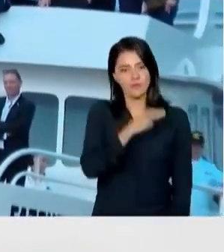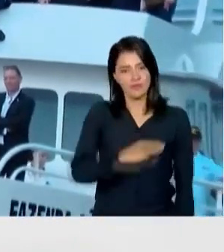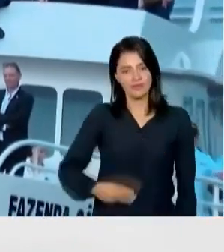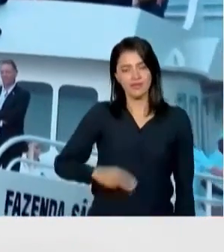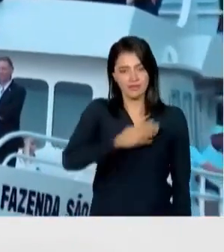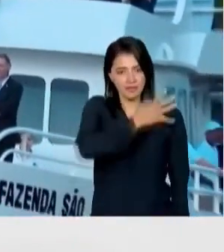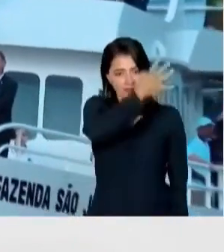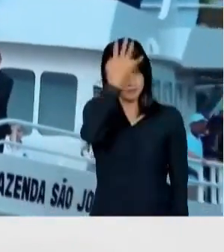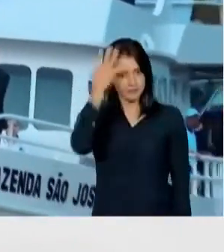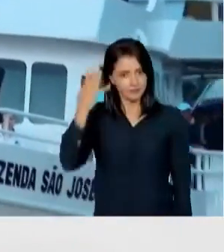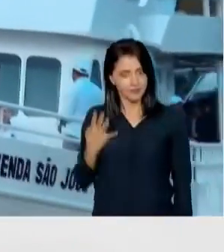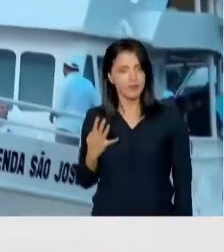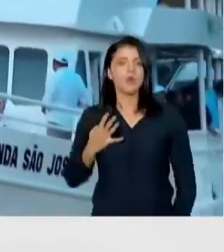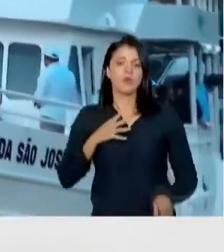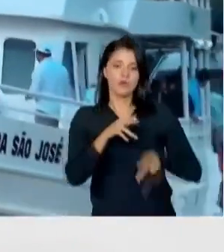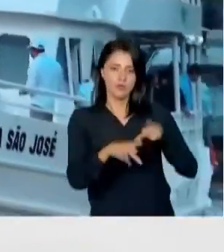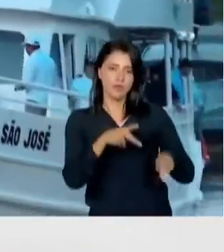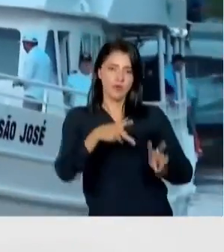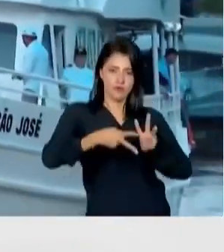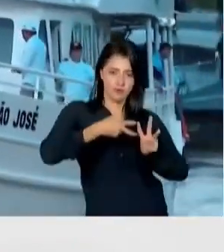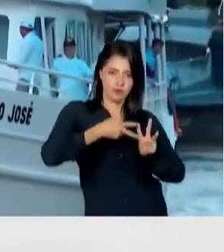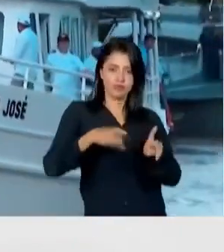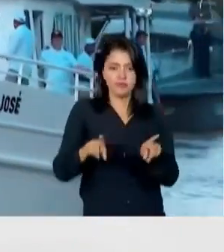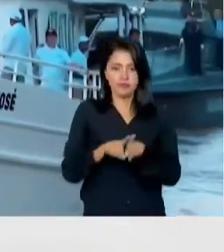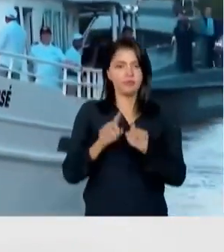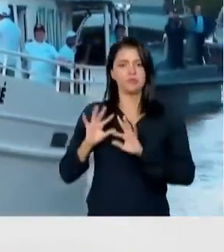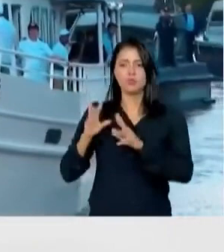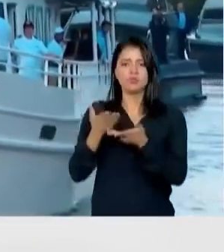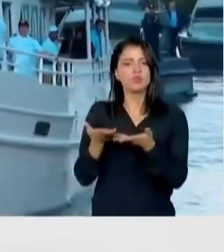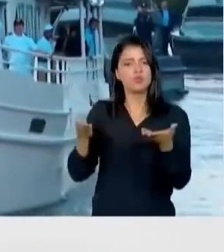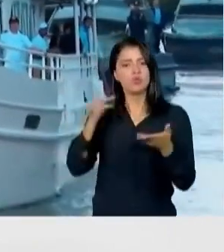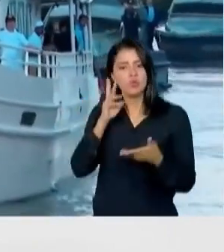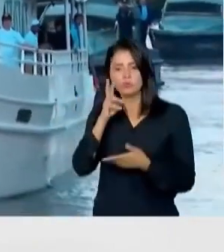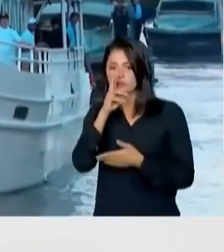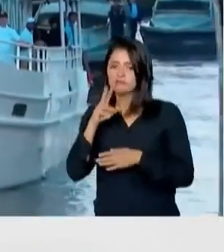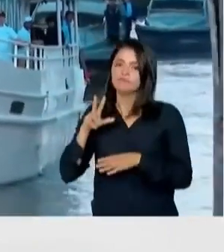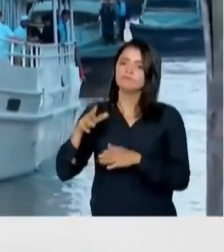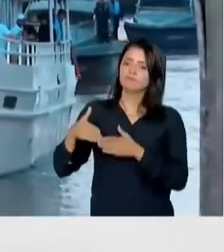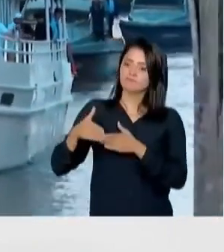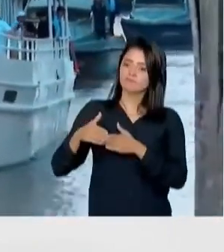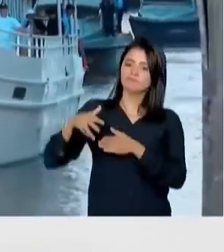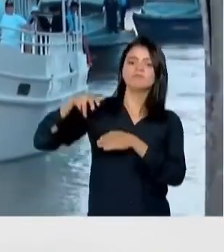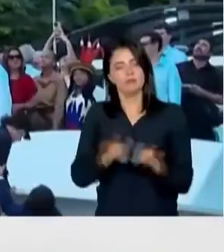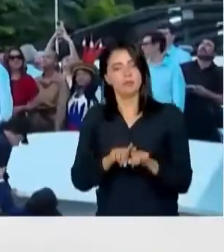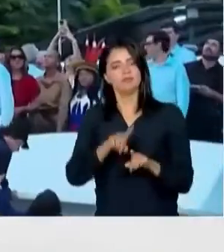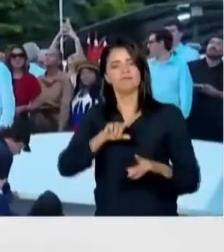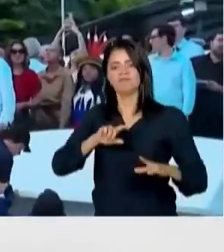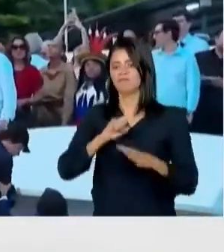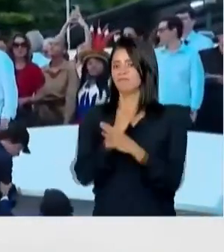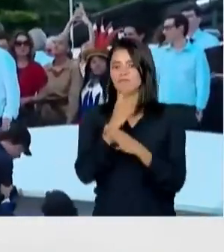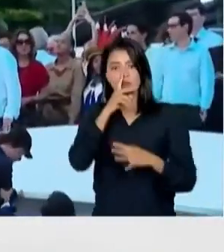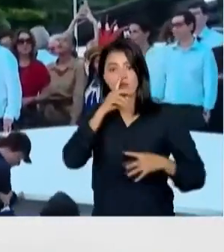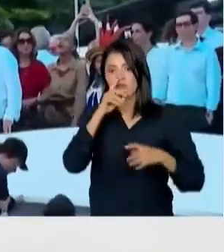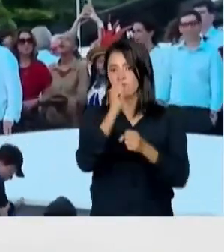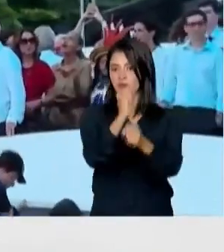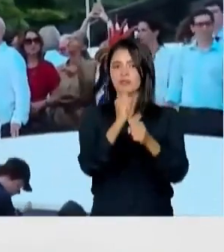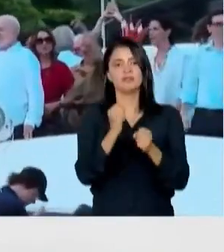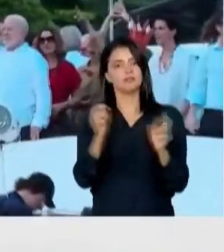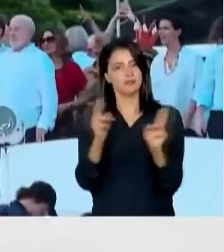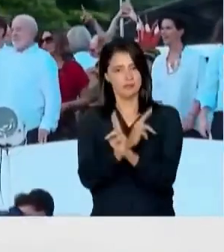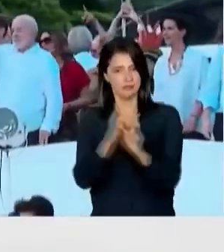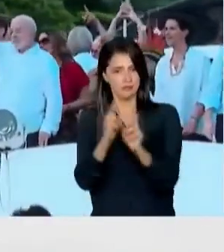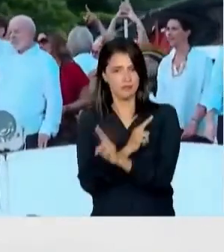ligação pela amizade que ele diz ter com o Lula o Lula cometeu uma gafe não sei se vocês viram ele chamou o macron de